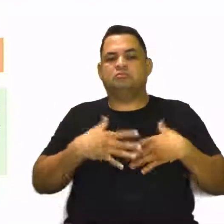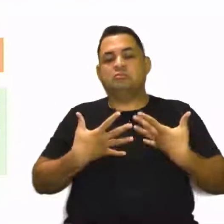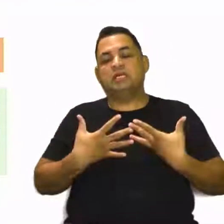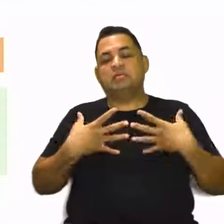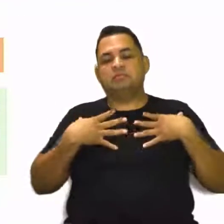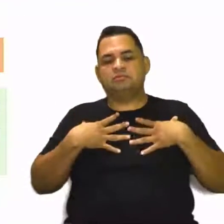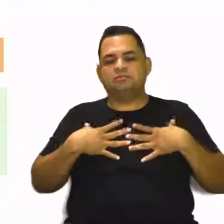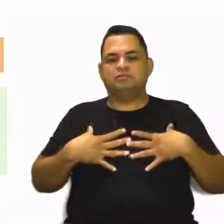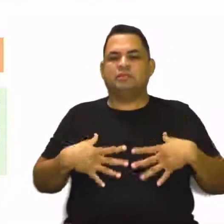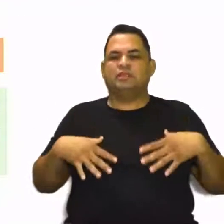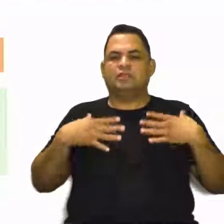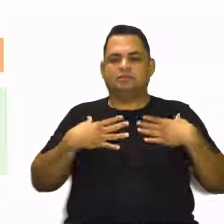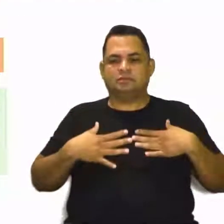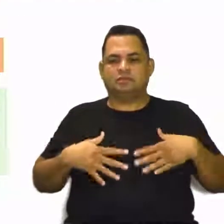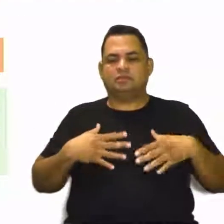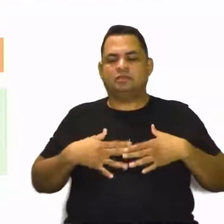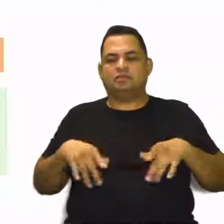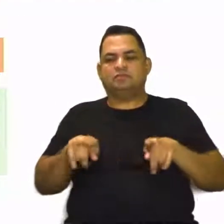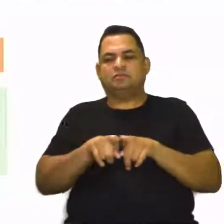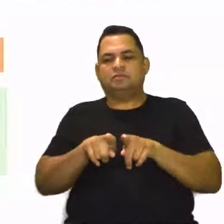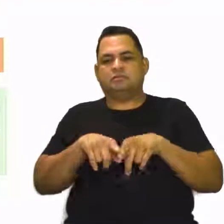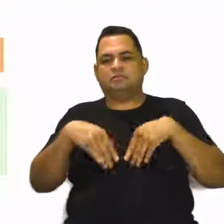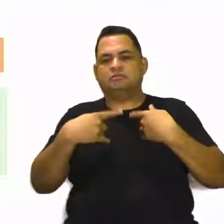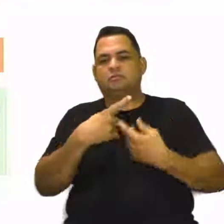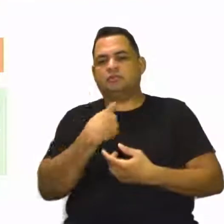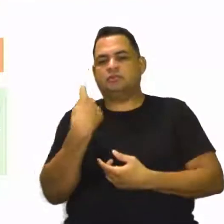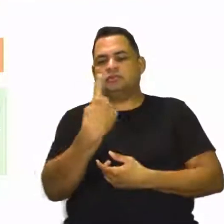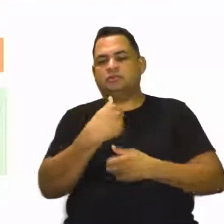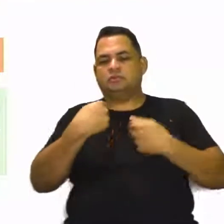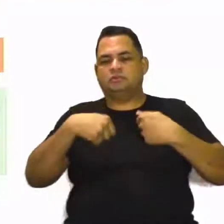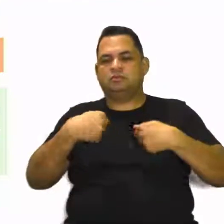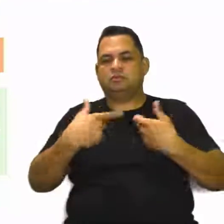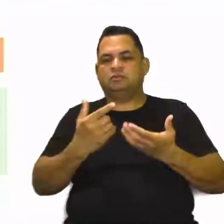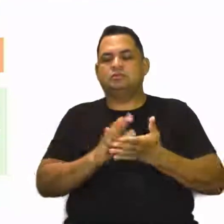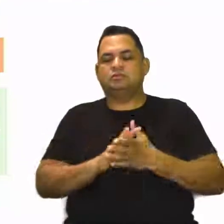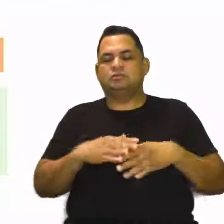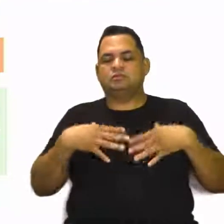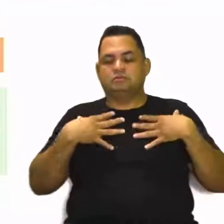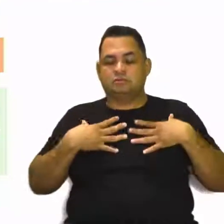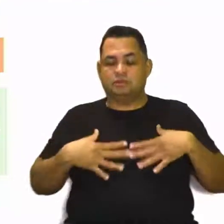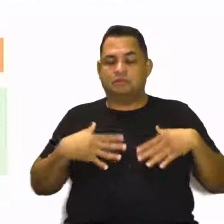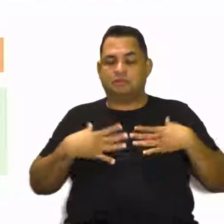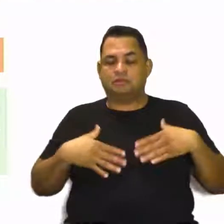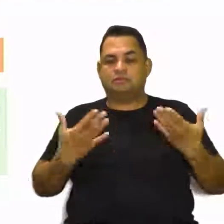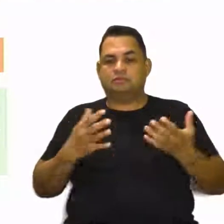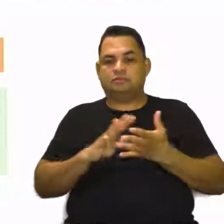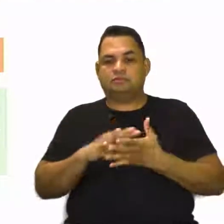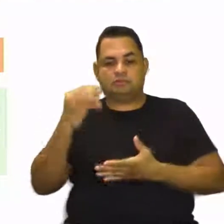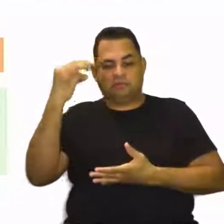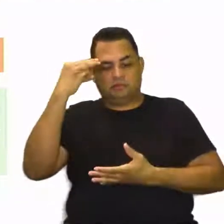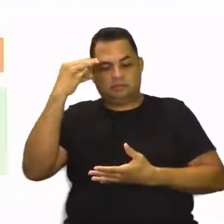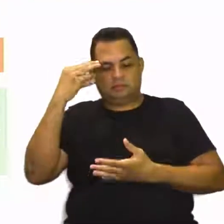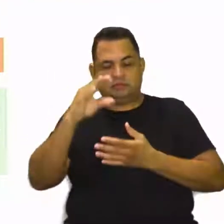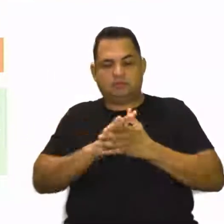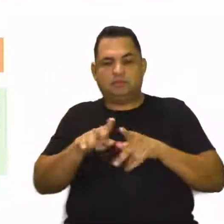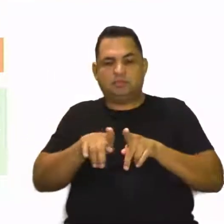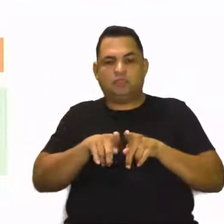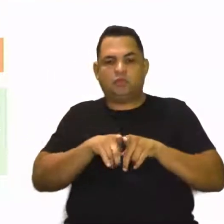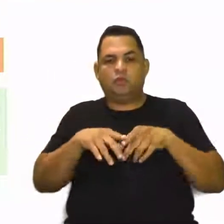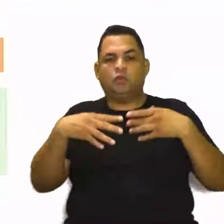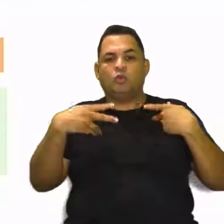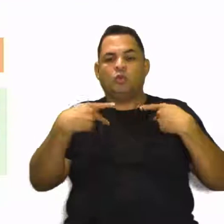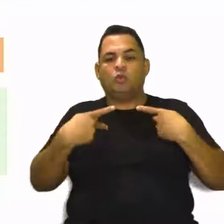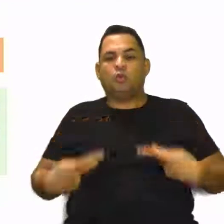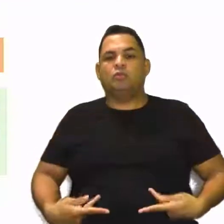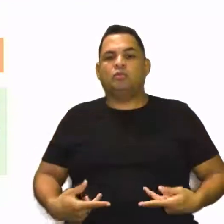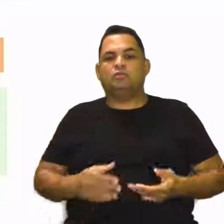até mesmo no momento para relaxar, né, prof? Porque todos nós precisamos também relaxar, dar uma descansada aí na mente e no corpo. Perfeito. E aí a